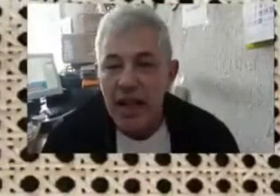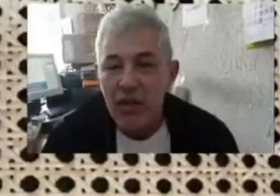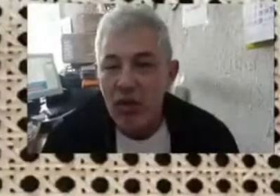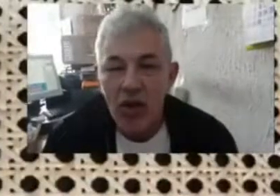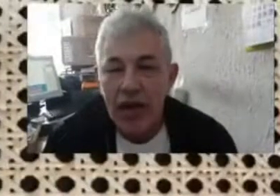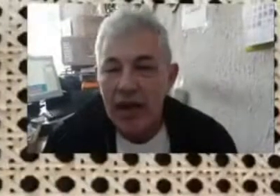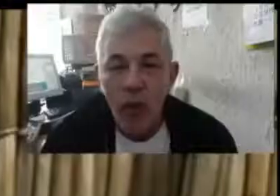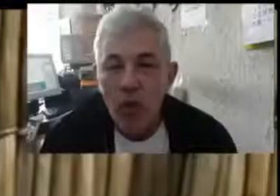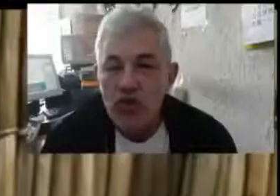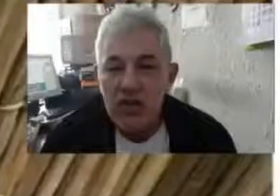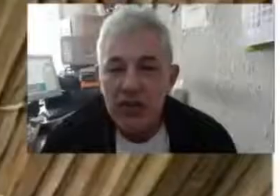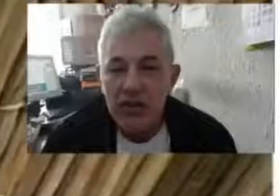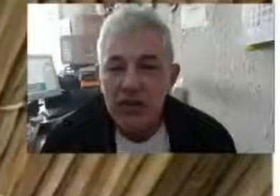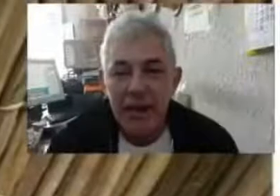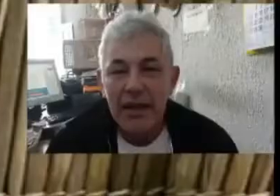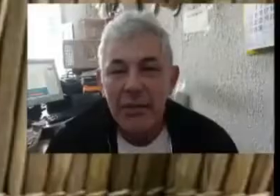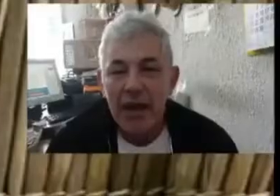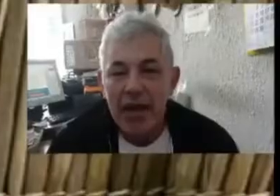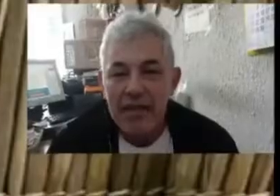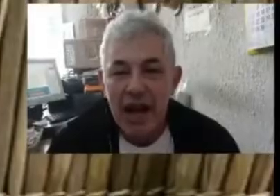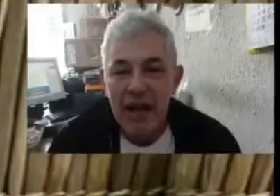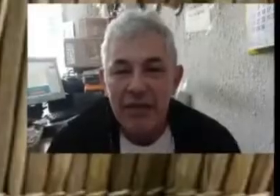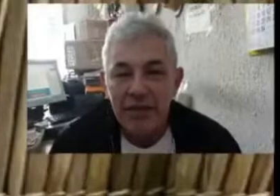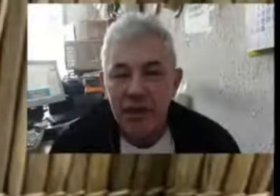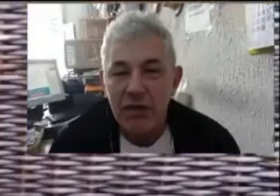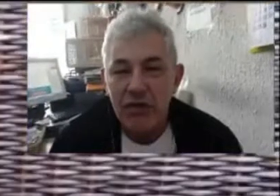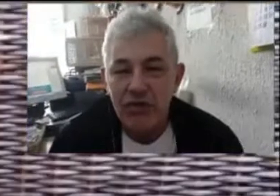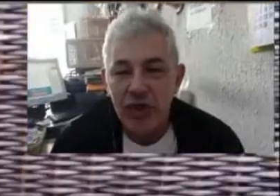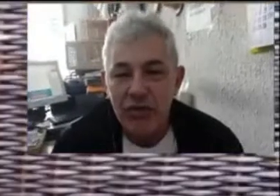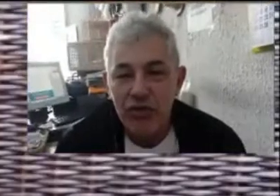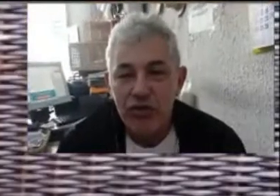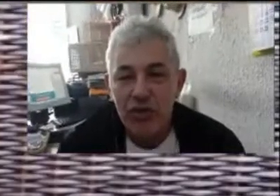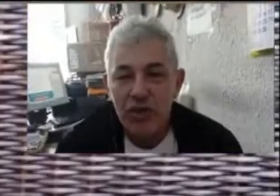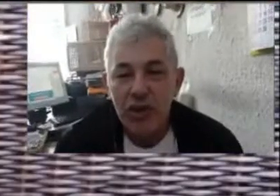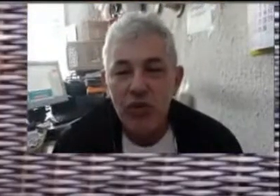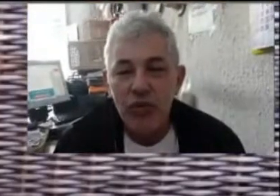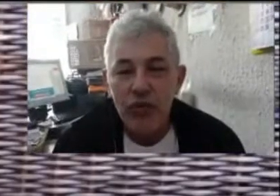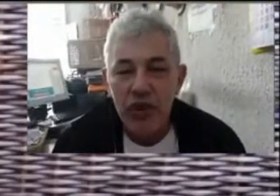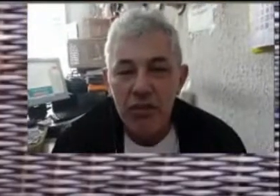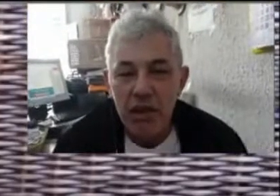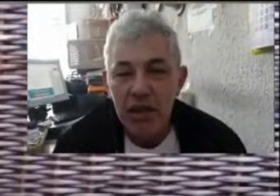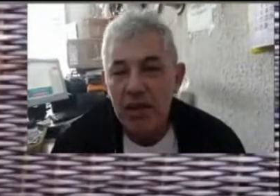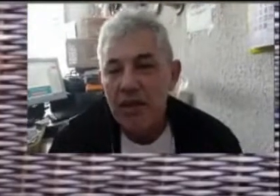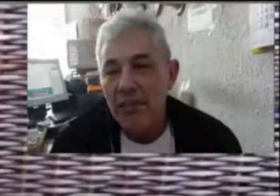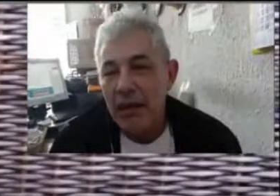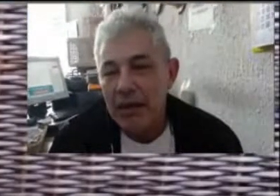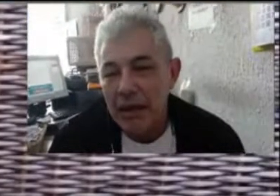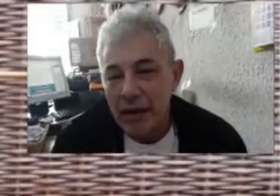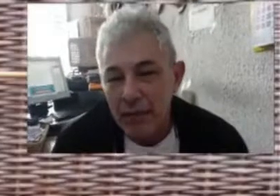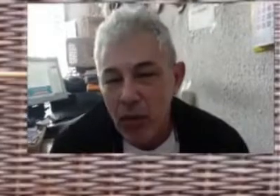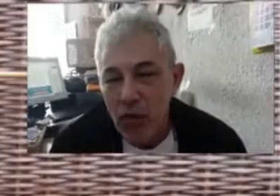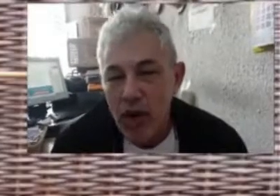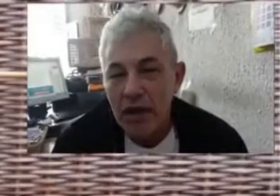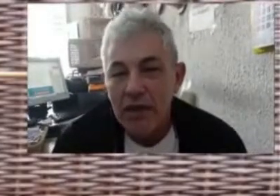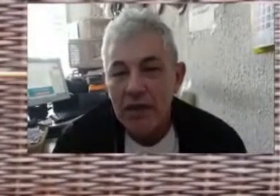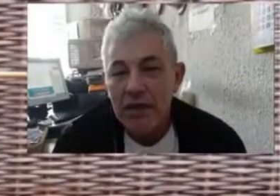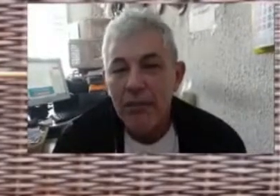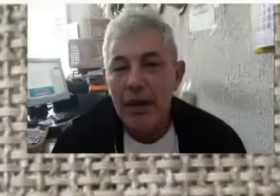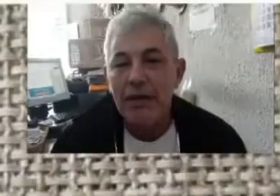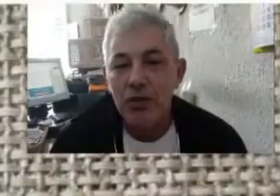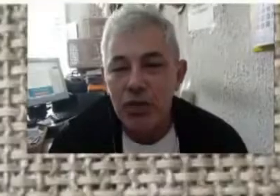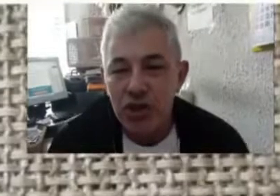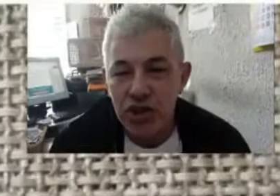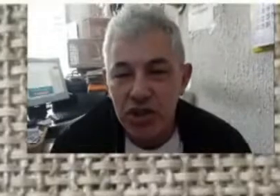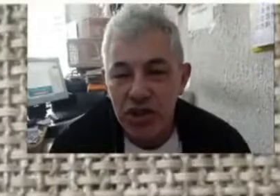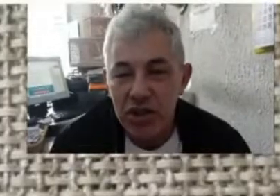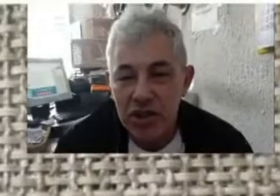esteira, sacola, bolsas, palha da piaçava também nós temos, no vime, na palha da taboa, na